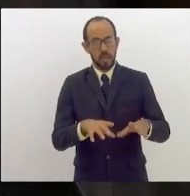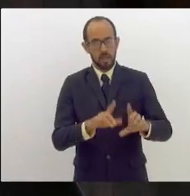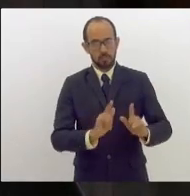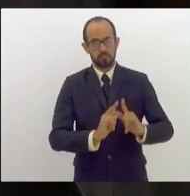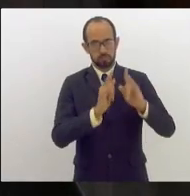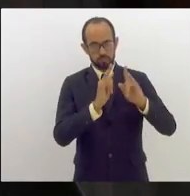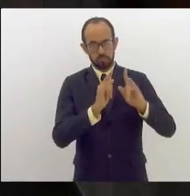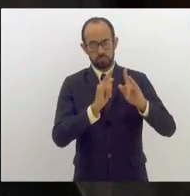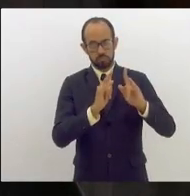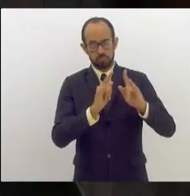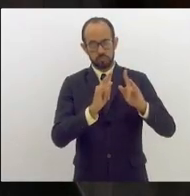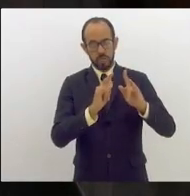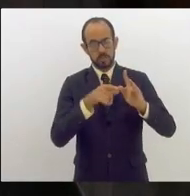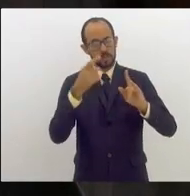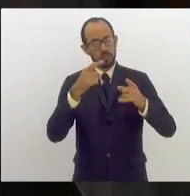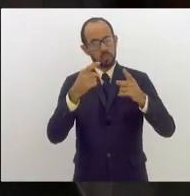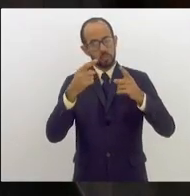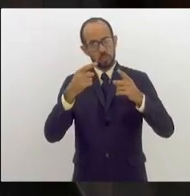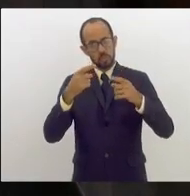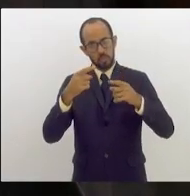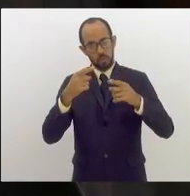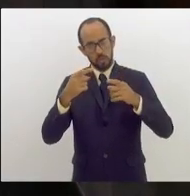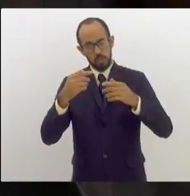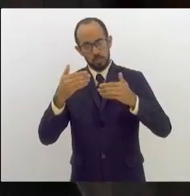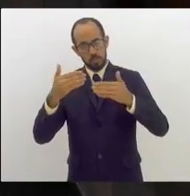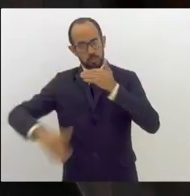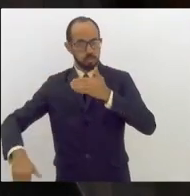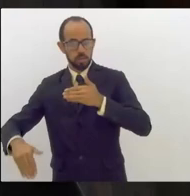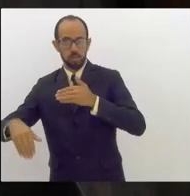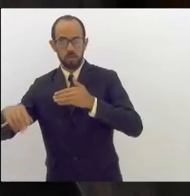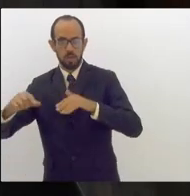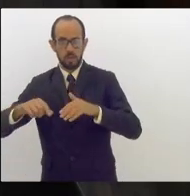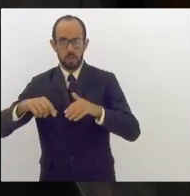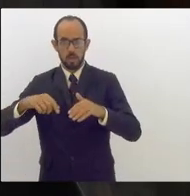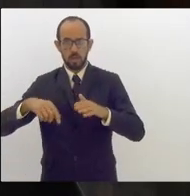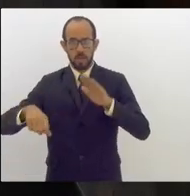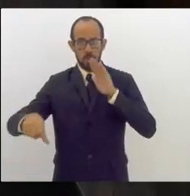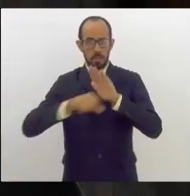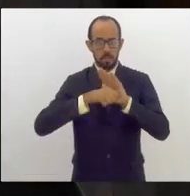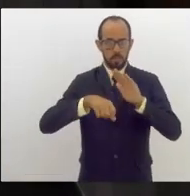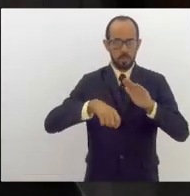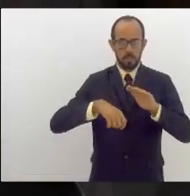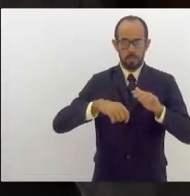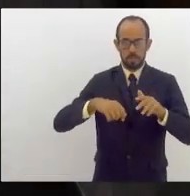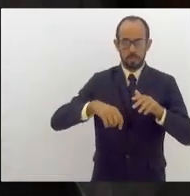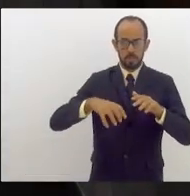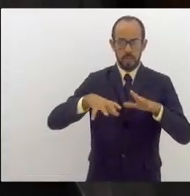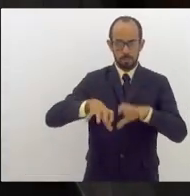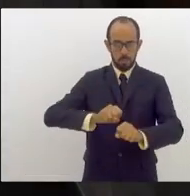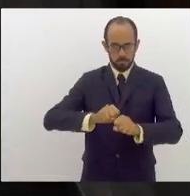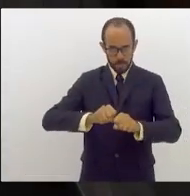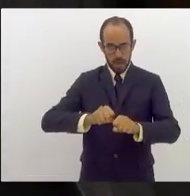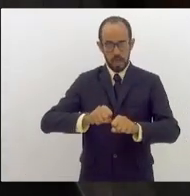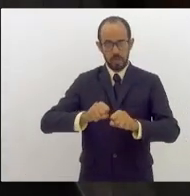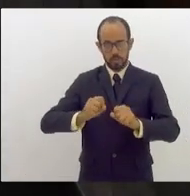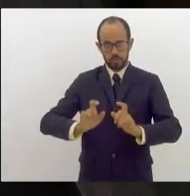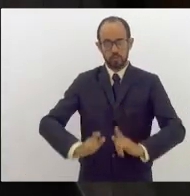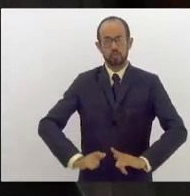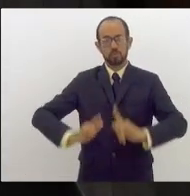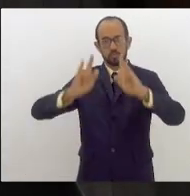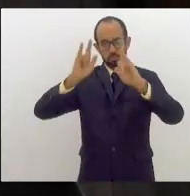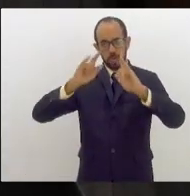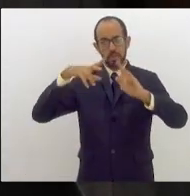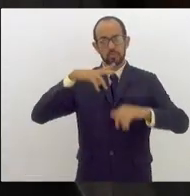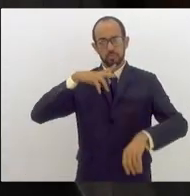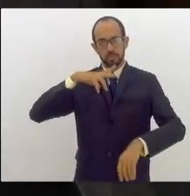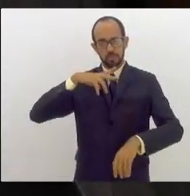por militantes que sequestraram se apropriaram de um imóvel privado no coração do Rio de Janeiro